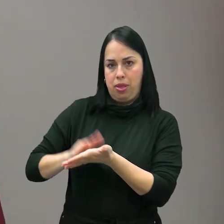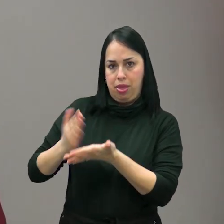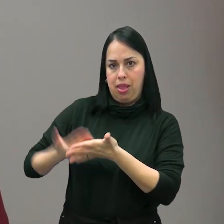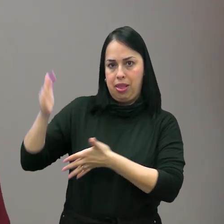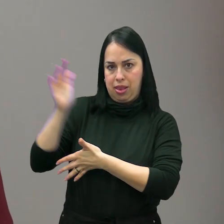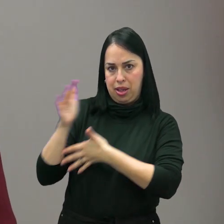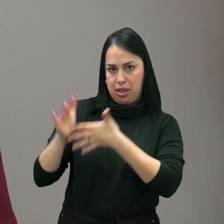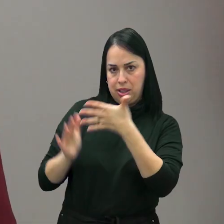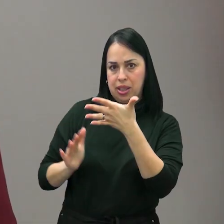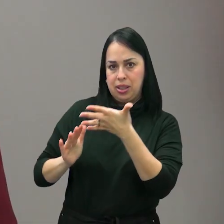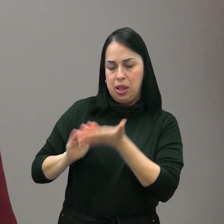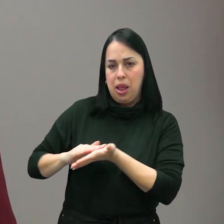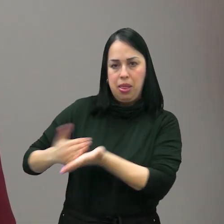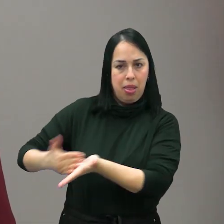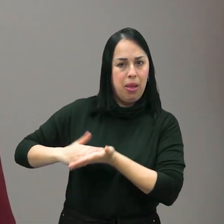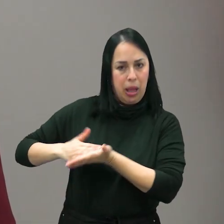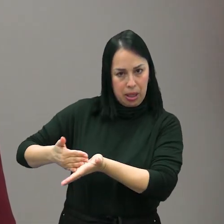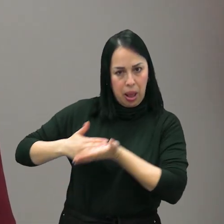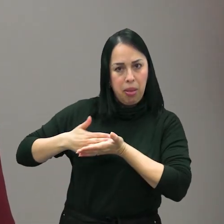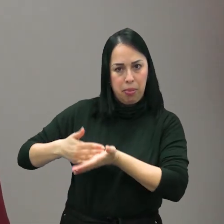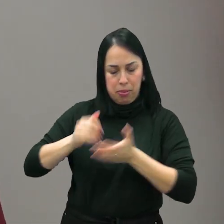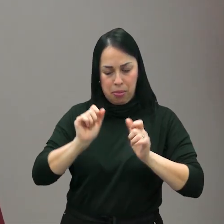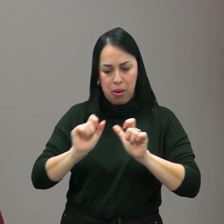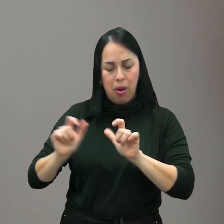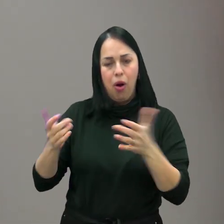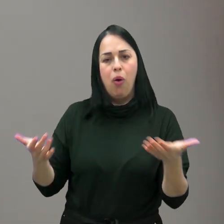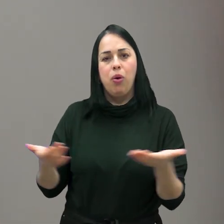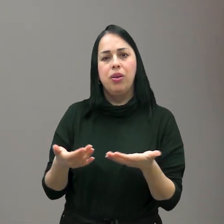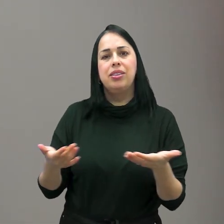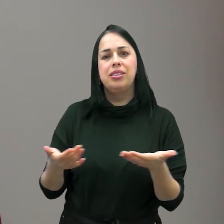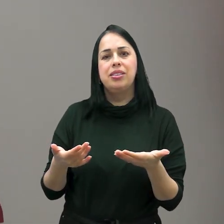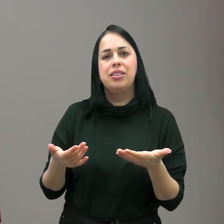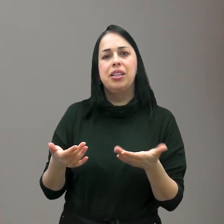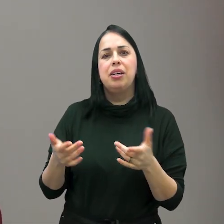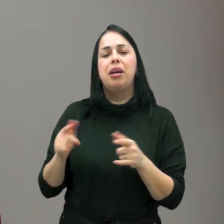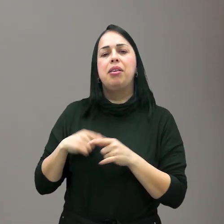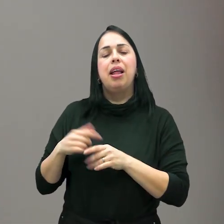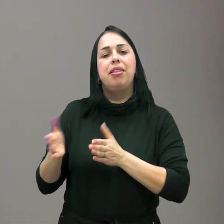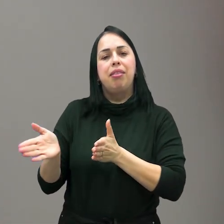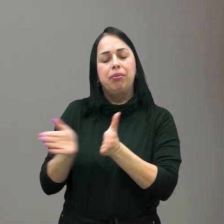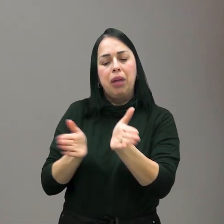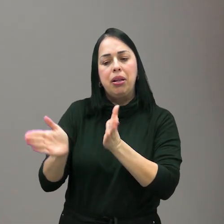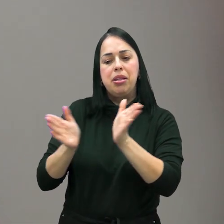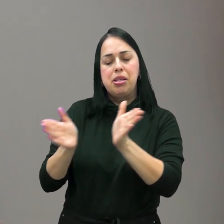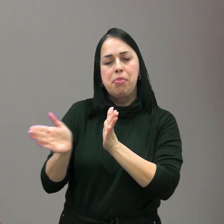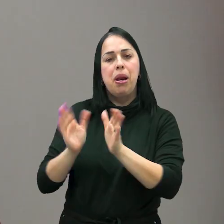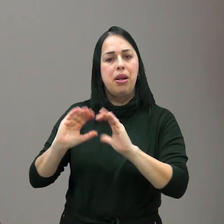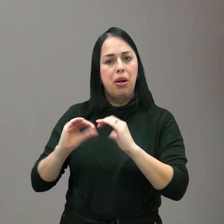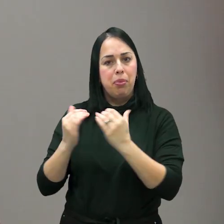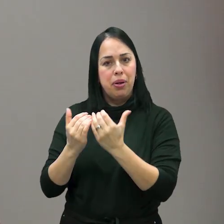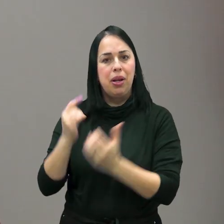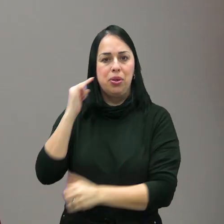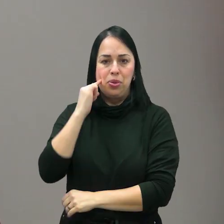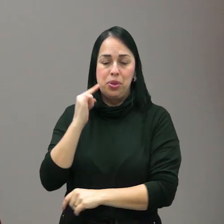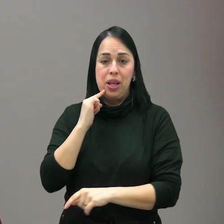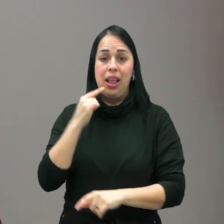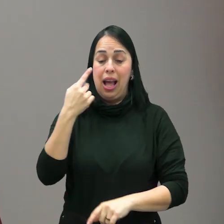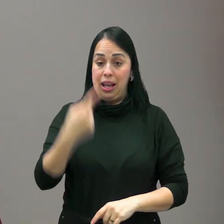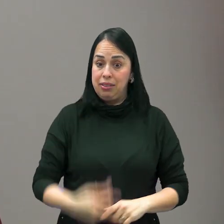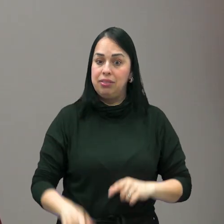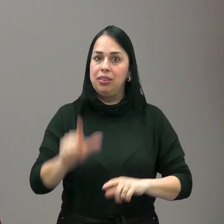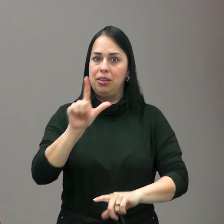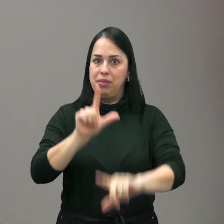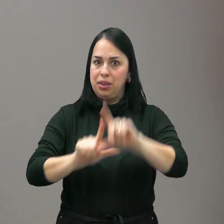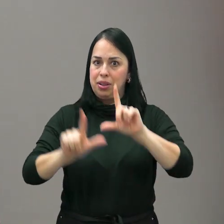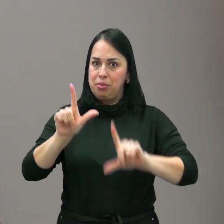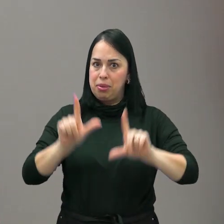equipe de Libras que esteve com a gente durante todo o programa de hoje, prezando pela acessibilidade aqui na TV